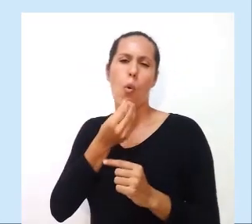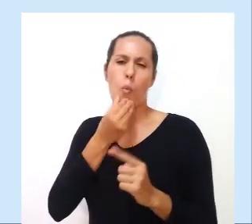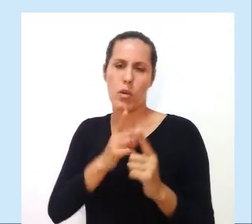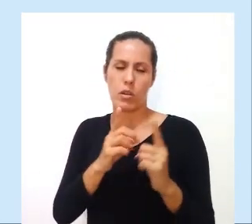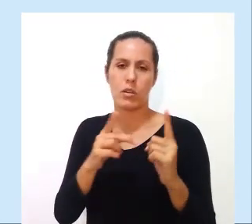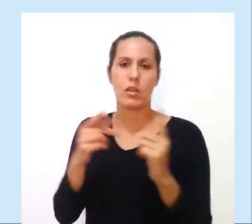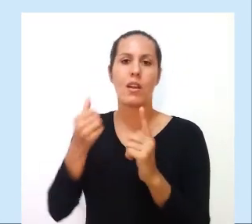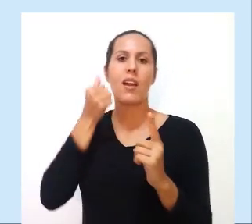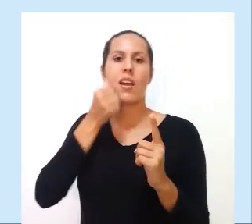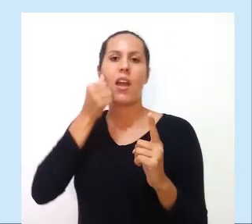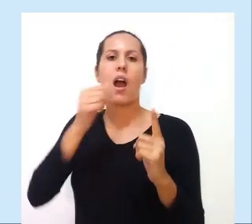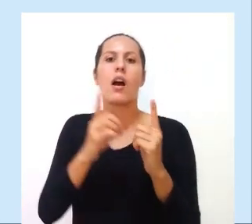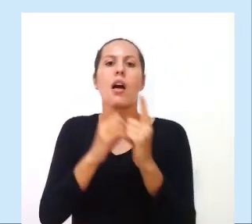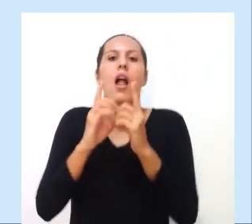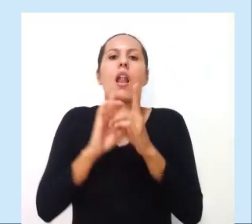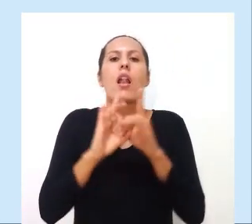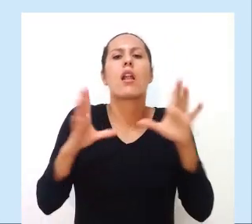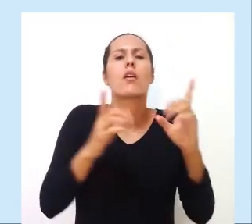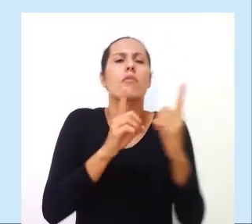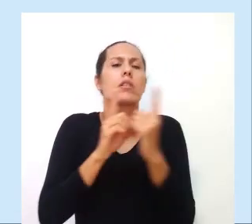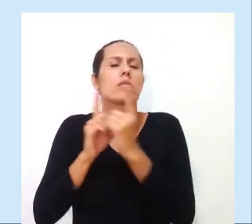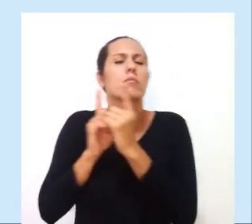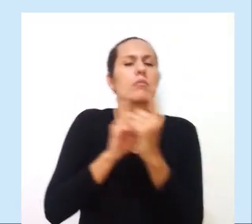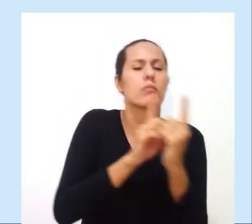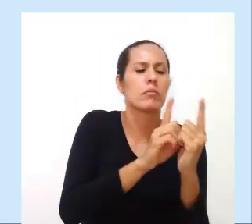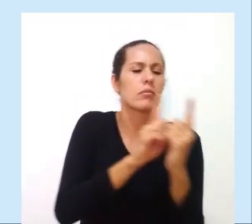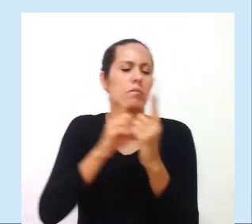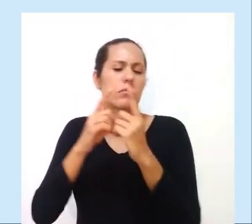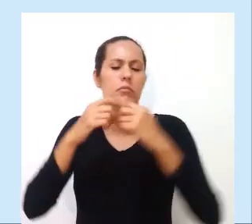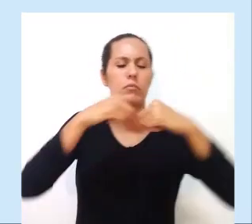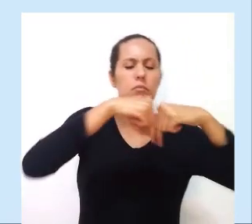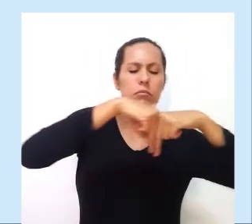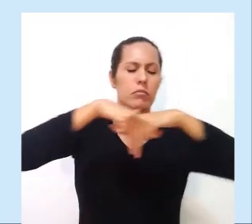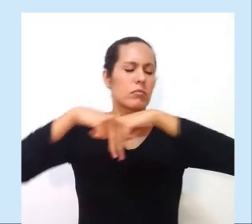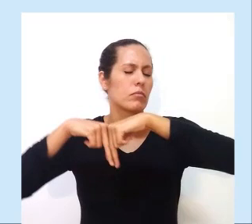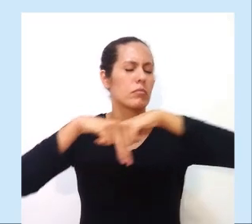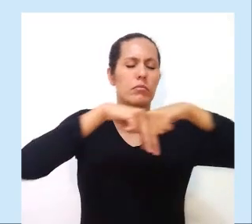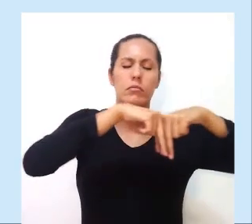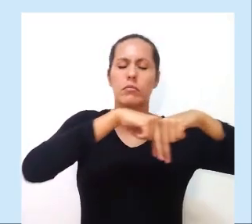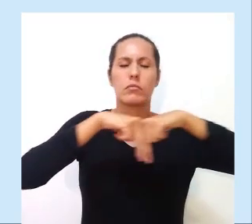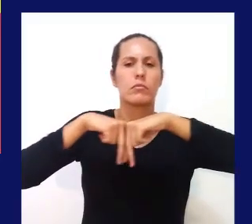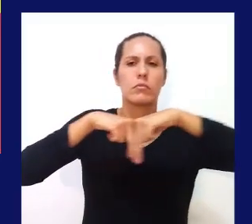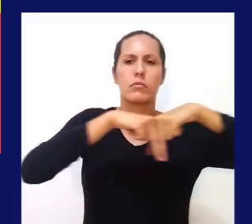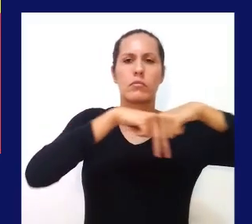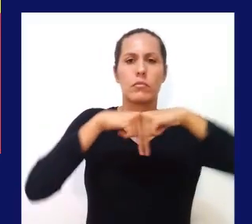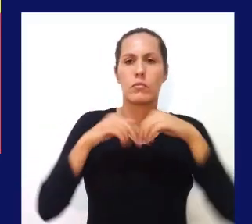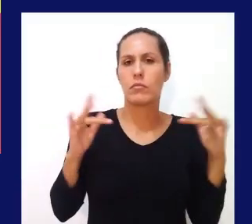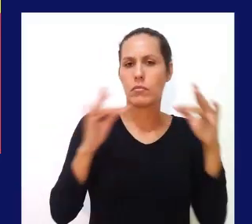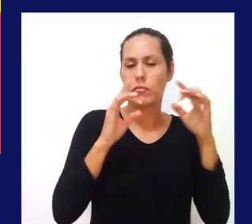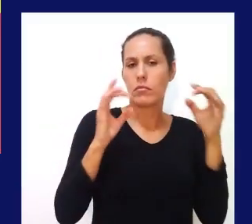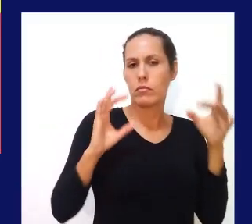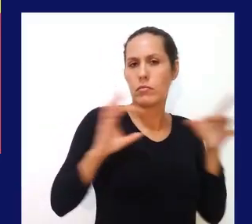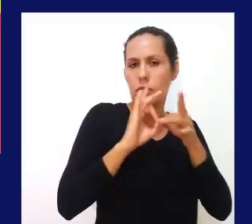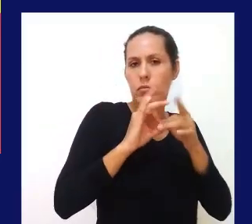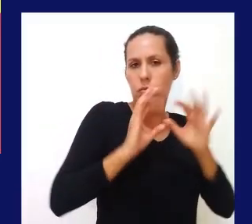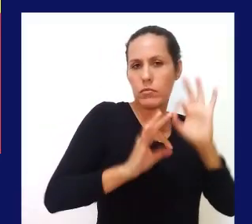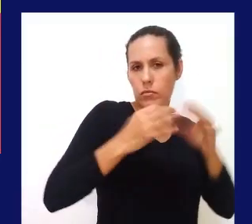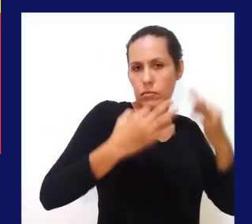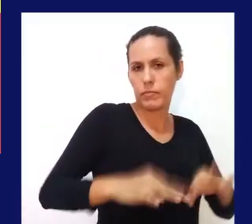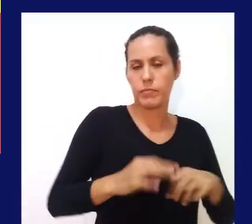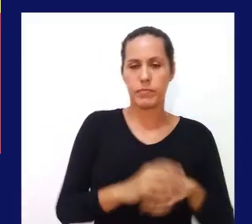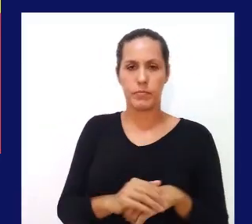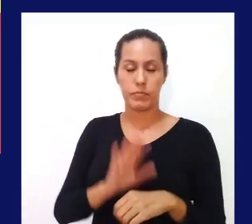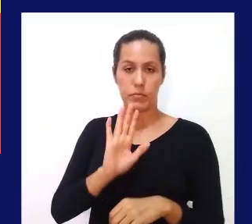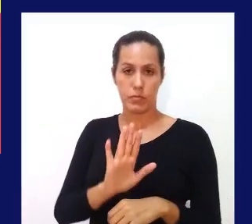cavalheiro e a dama se deixa ser conduzida, sempre em harmonia. A imagem que aparece para